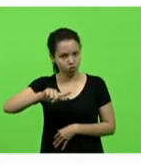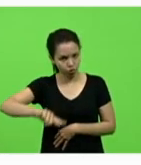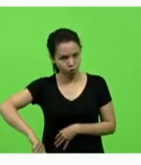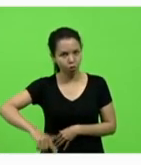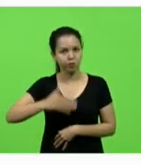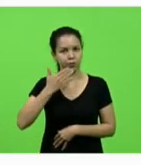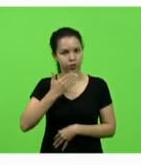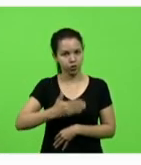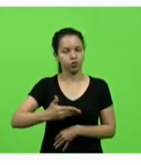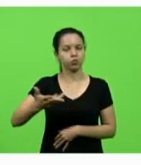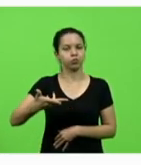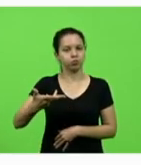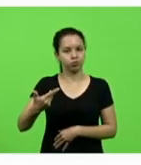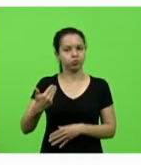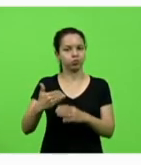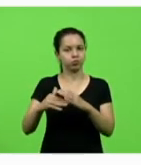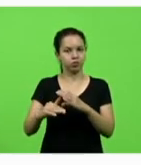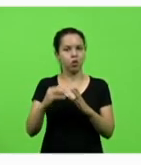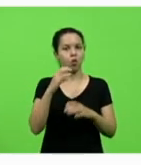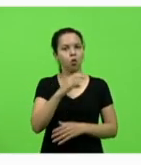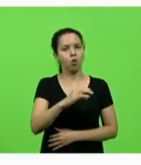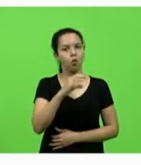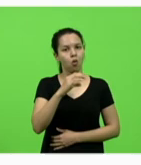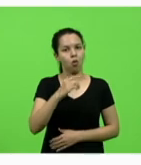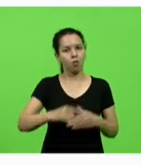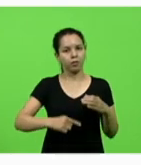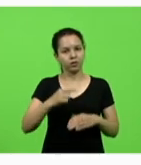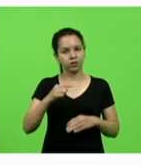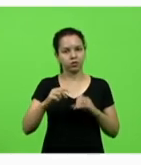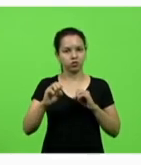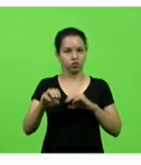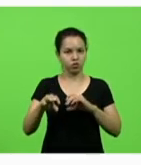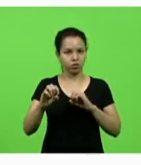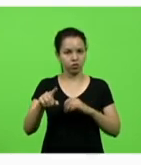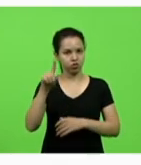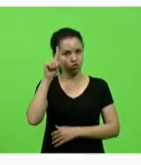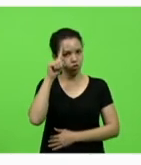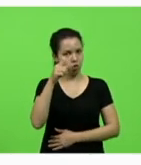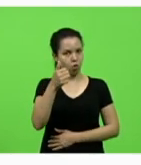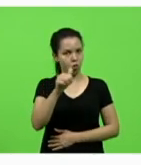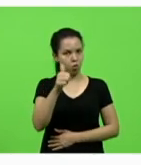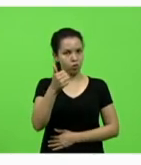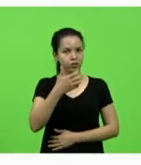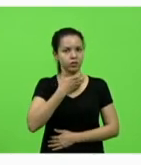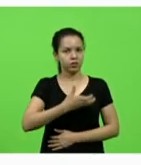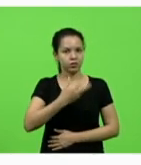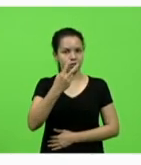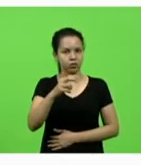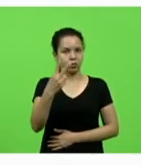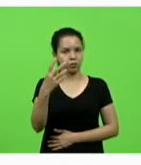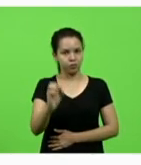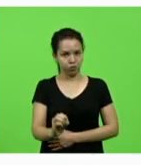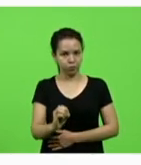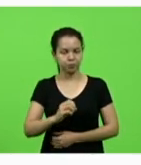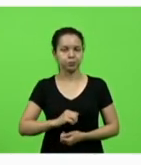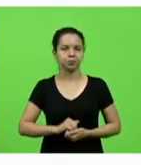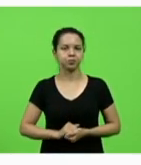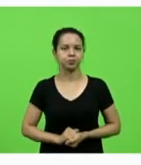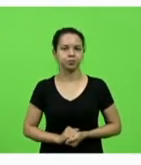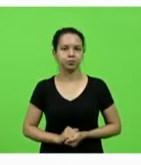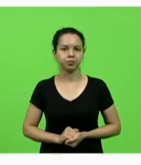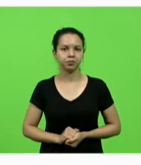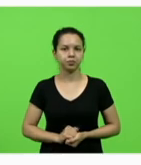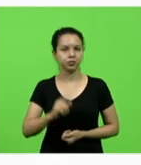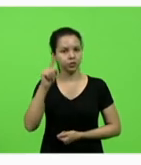rediligenciamos na Comissão de Educação em 11 de dezembro de 2020. Em